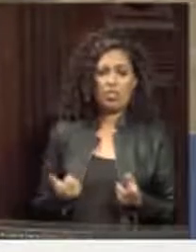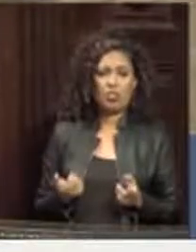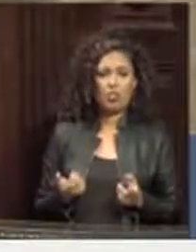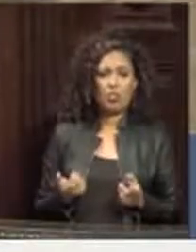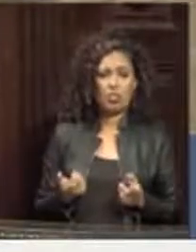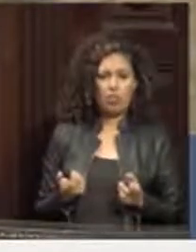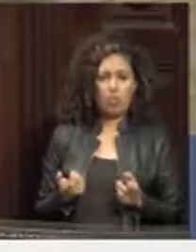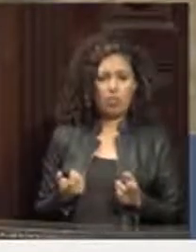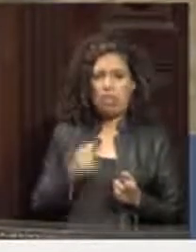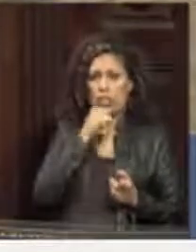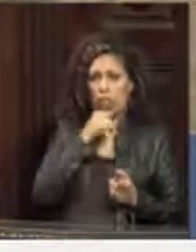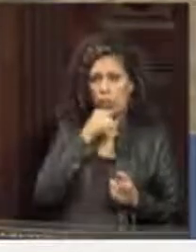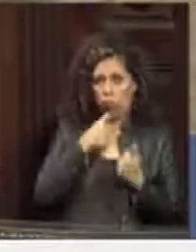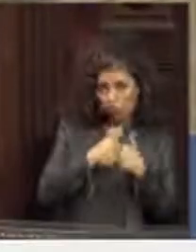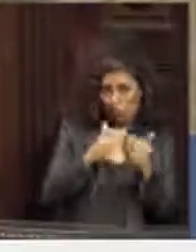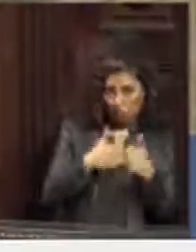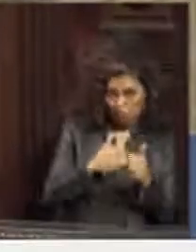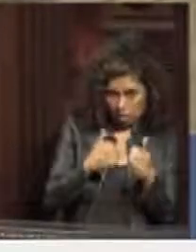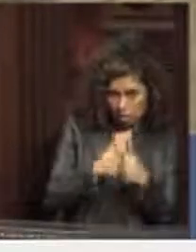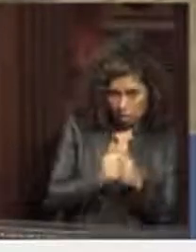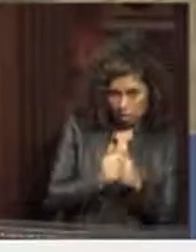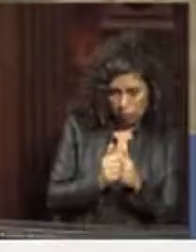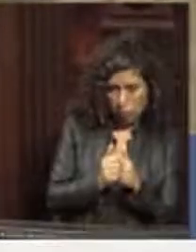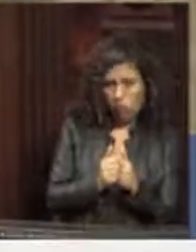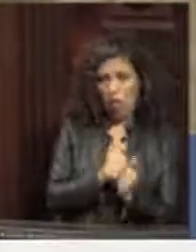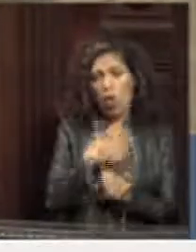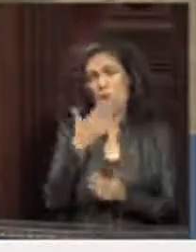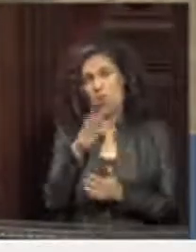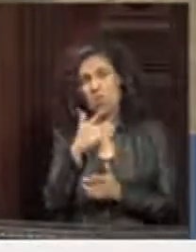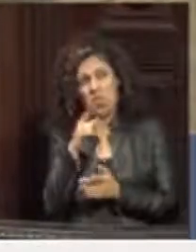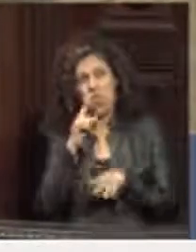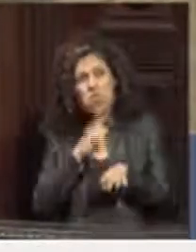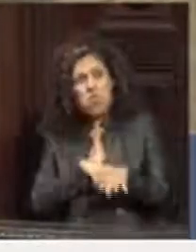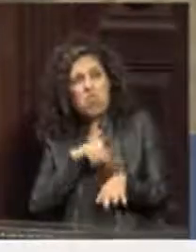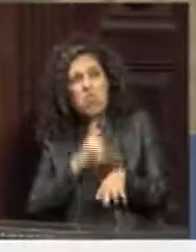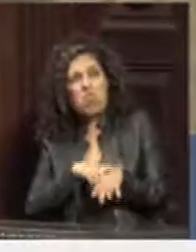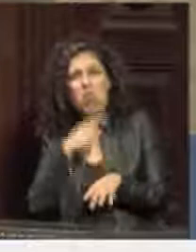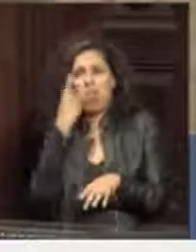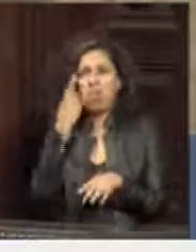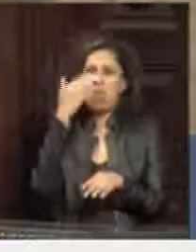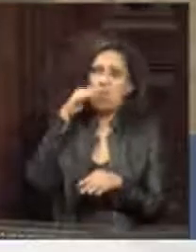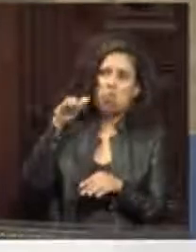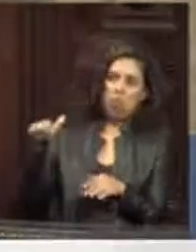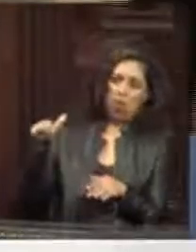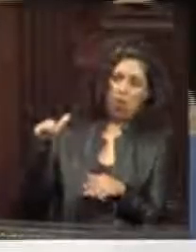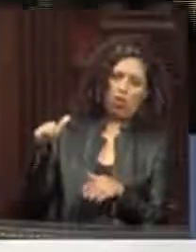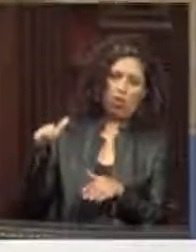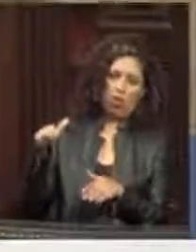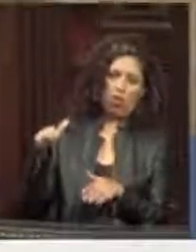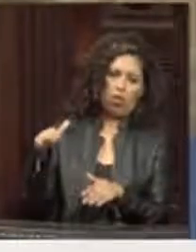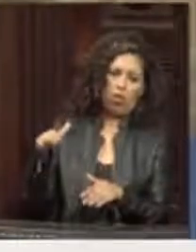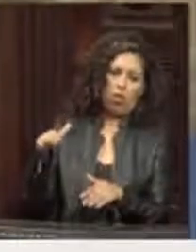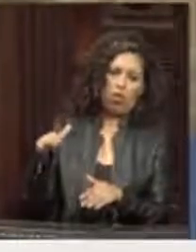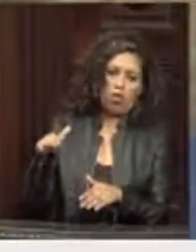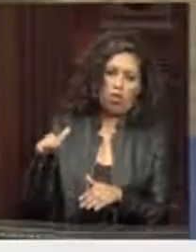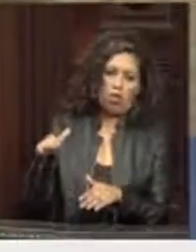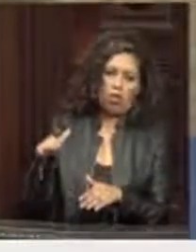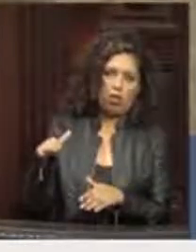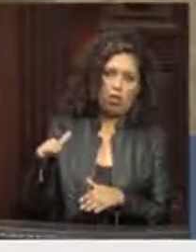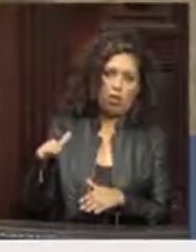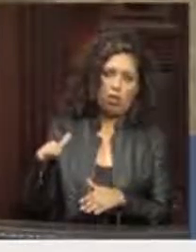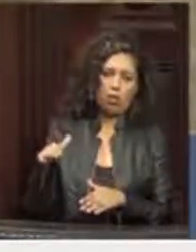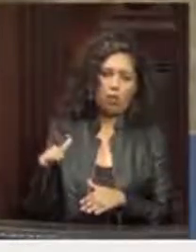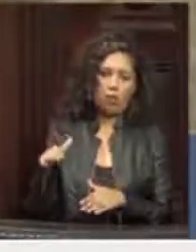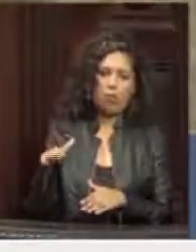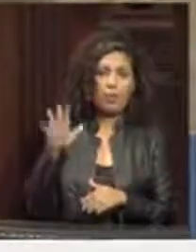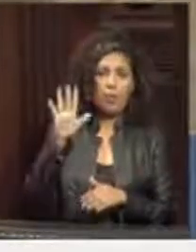em 1h30. 20 quilômetros, 1h30, porque não tem onde passar. Não tem onde passar. Pior do que as estradas de terra